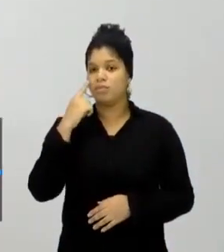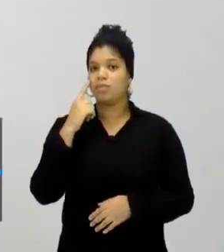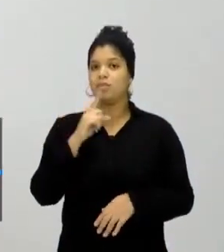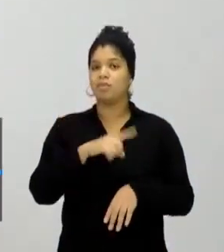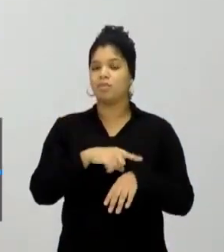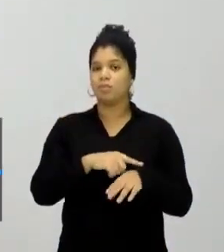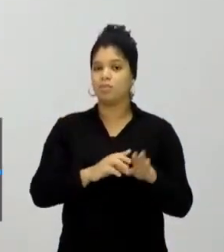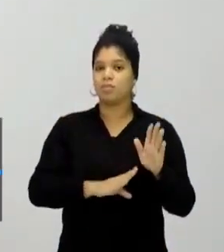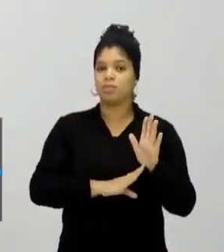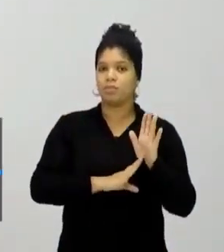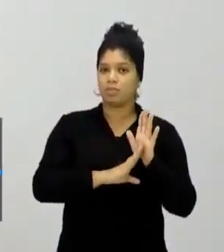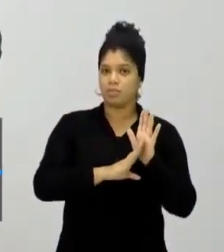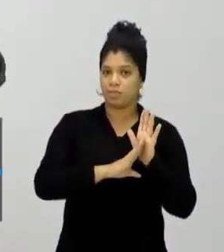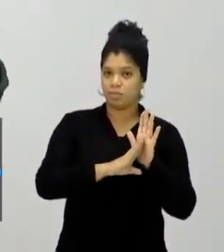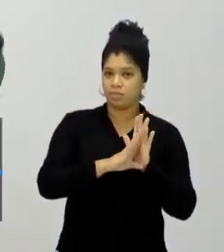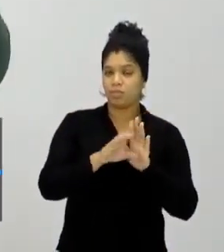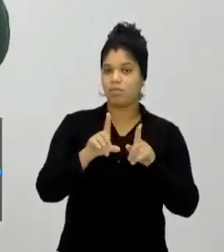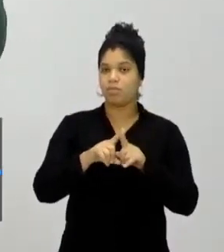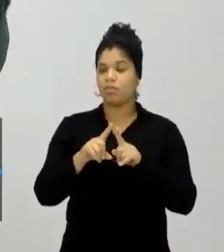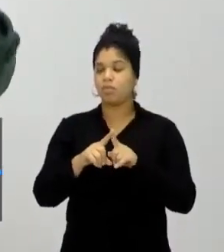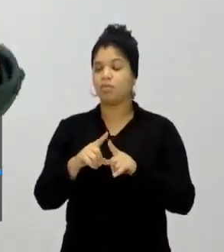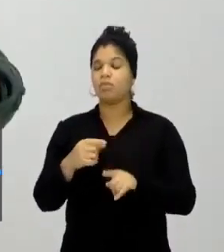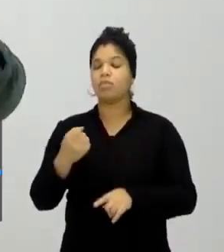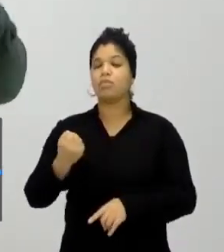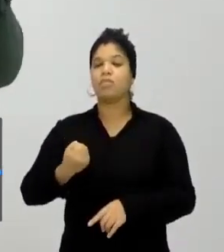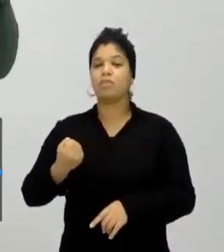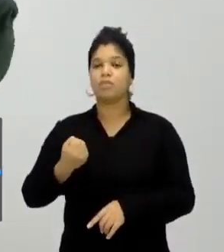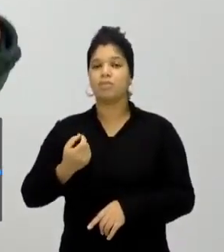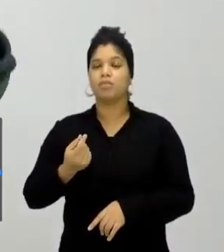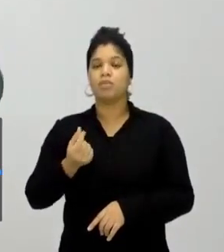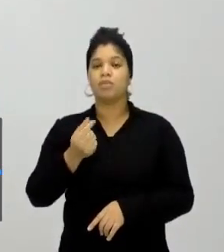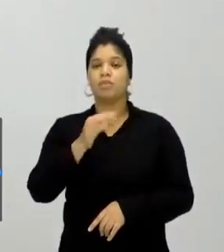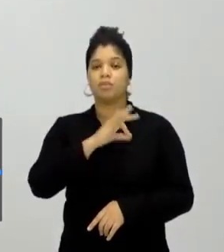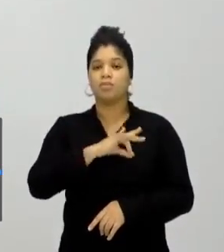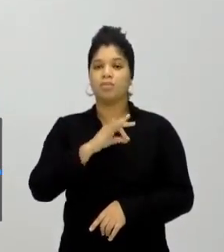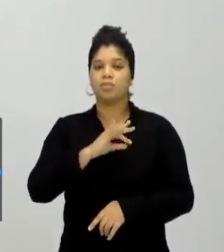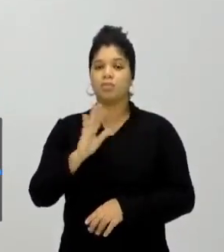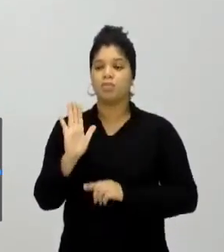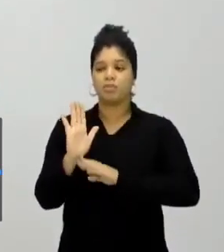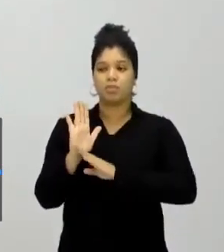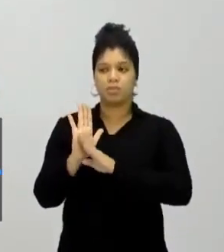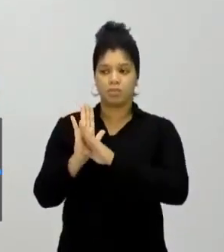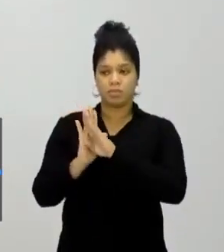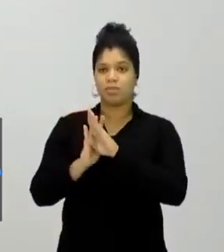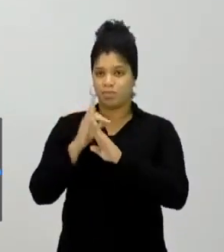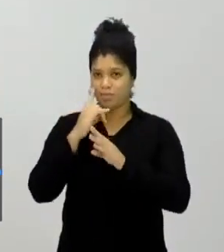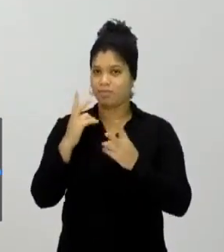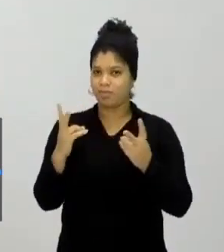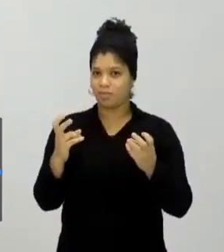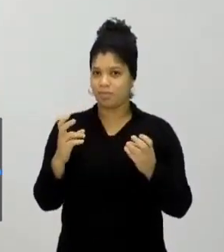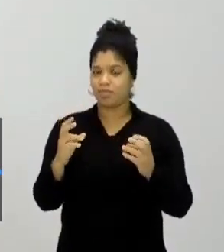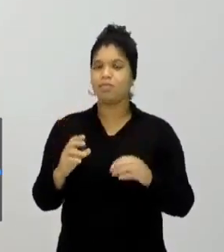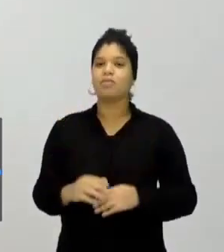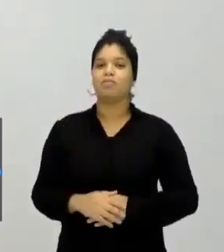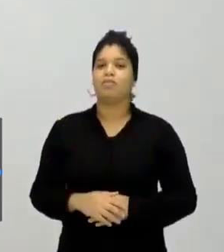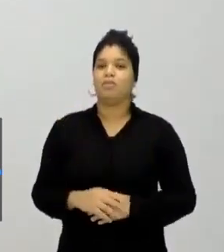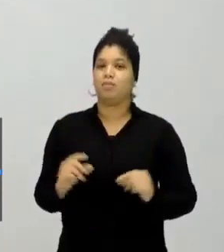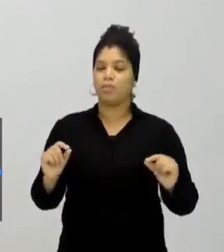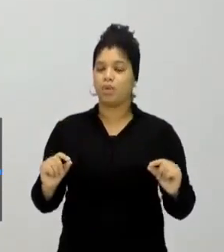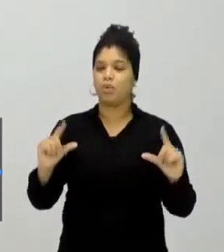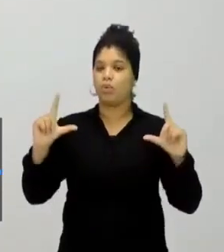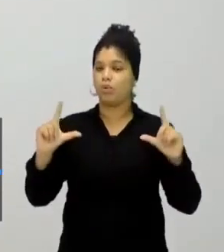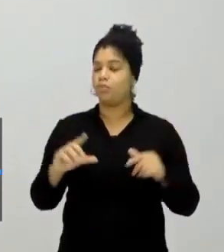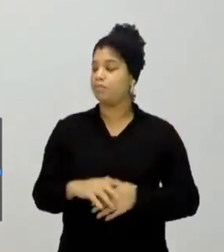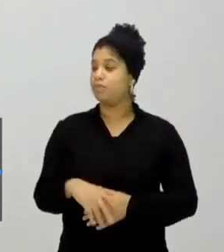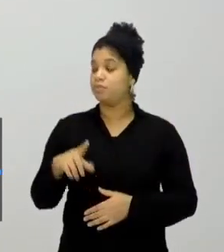tem a quantidade de salários mínimos aumentando com o passar do tempo. Dá para ver que está aumentando, né? O que você vai ter que fazer? Marcar